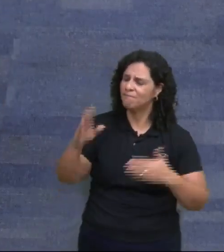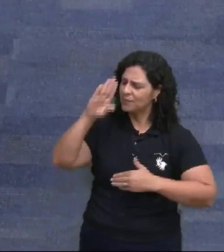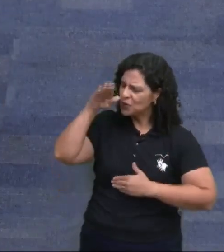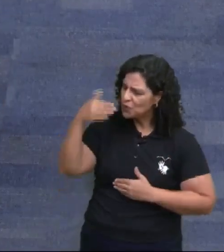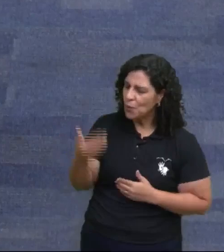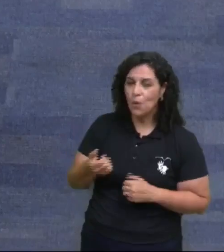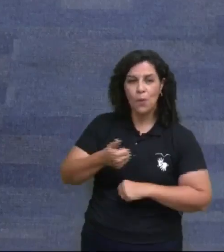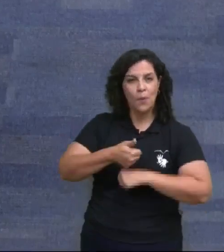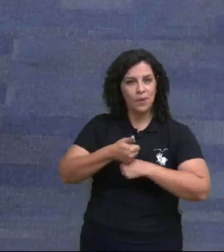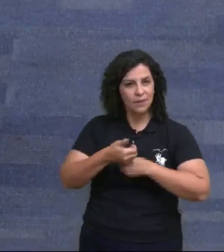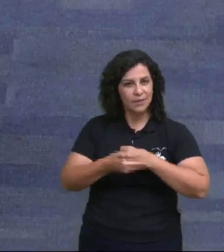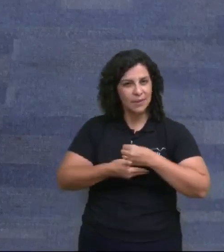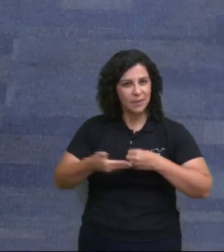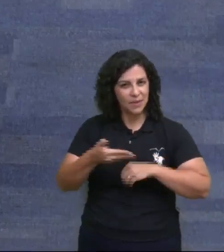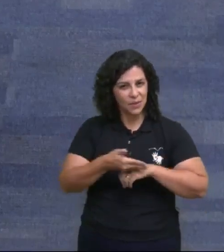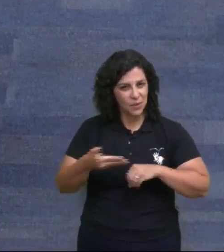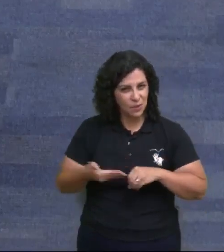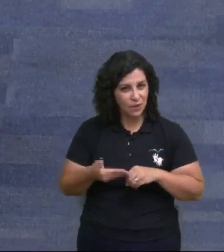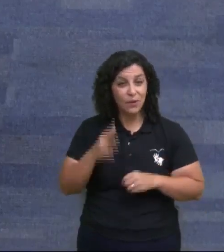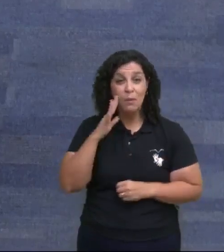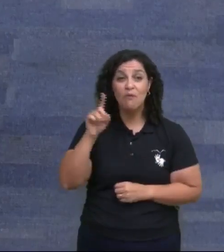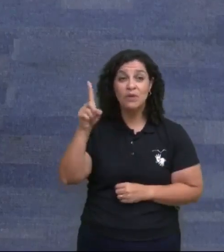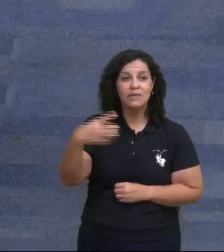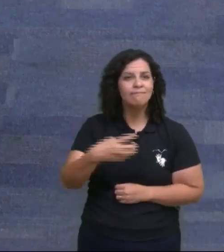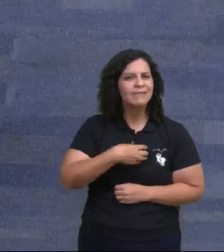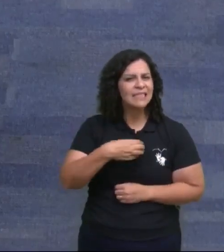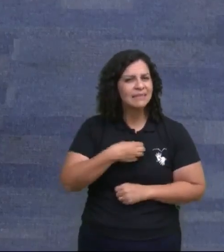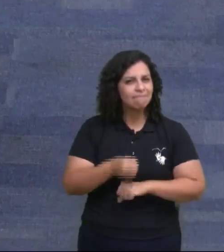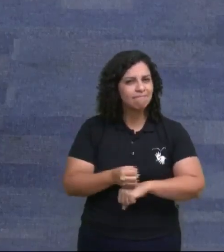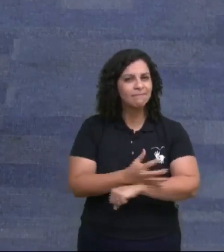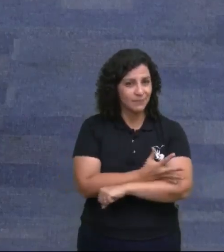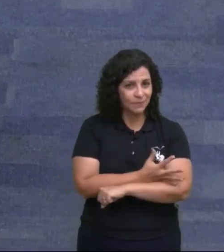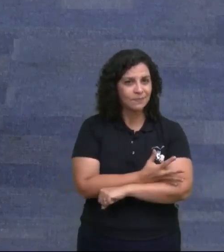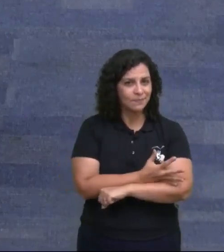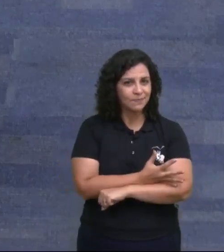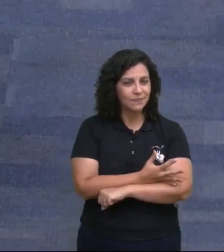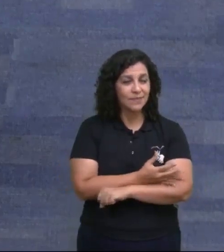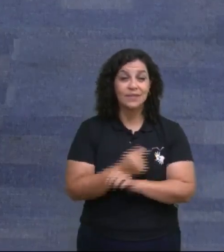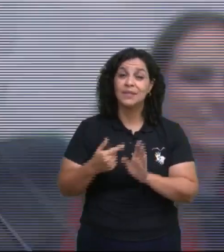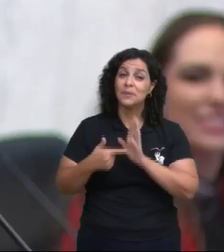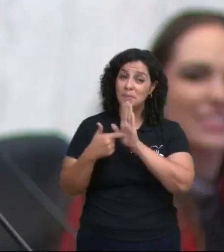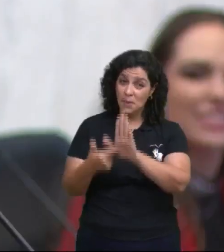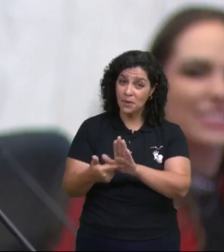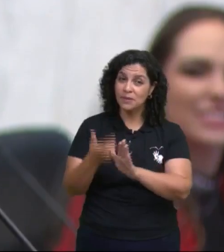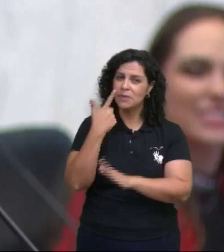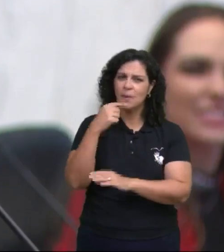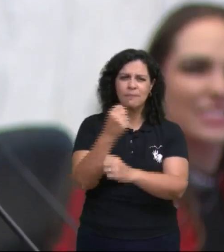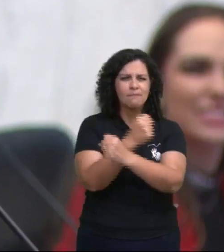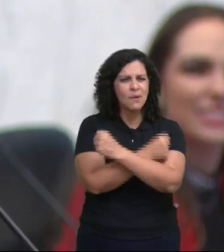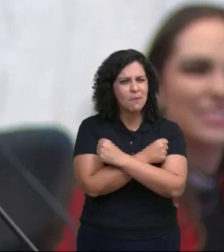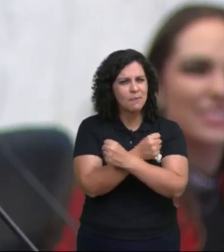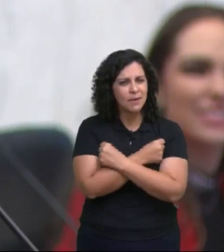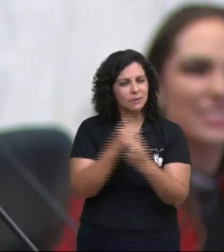como líder do governo. Imagino como Vossa Excelência está emocionado e transmita a ele o meu abraço, o meu